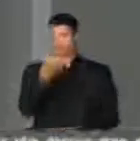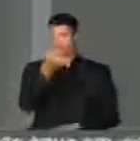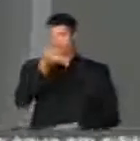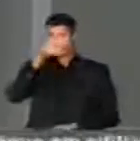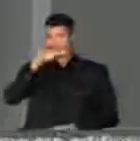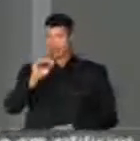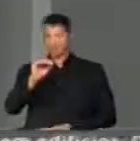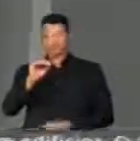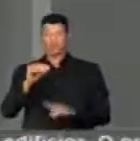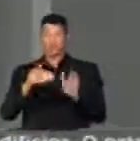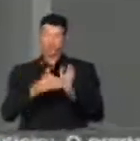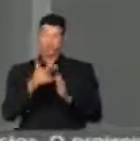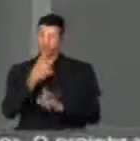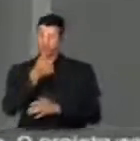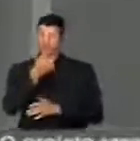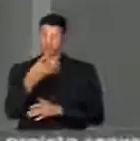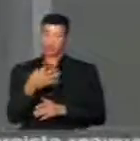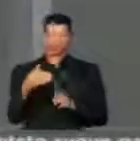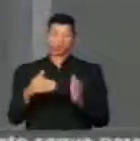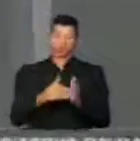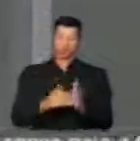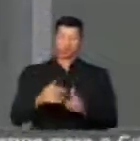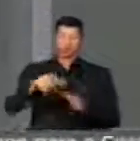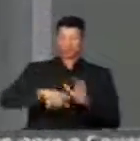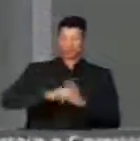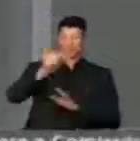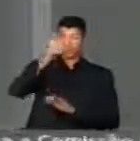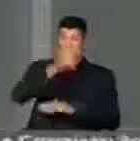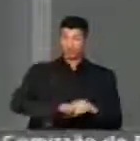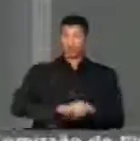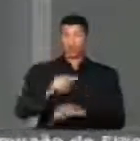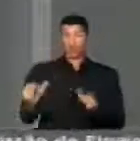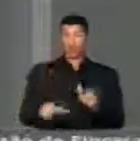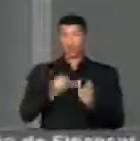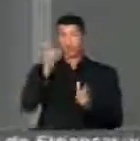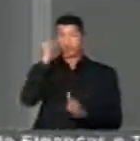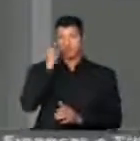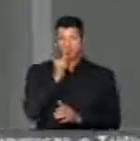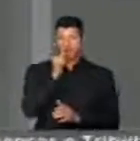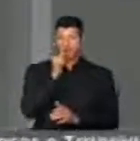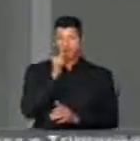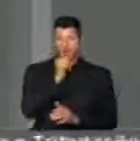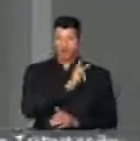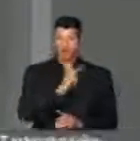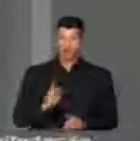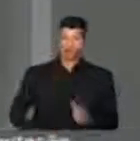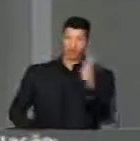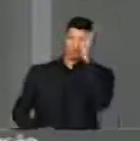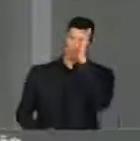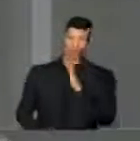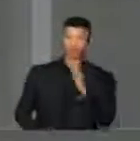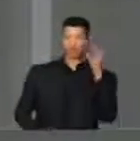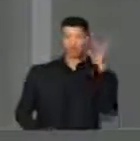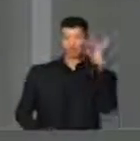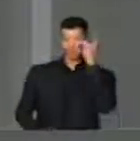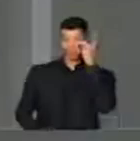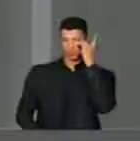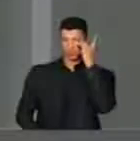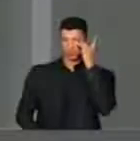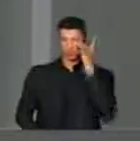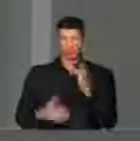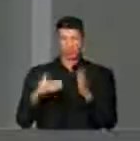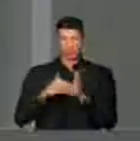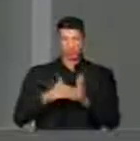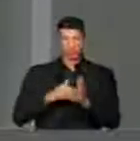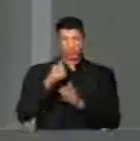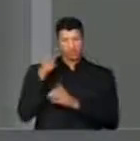2010 e 2014 elegeu e reelegeu a primeira mulher para ocupar a presidência da República. Nos